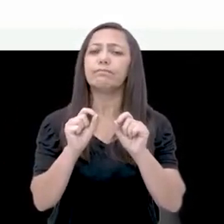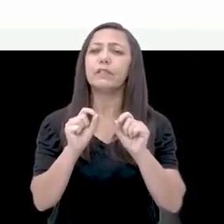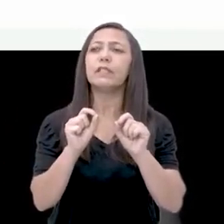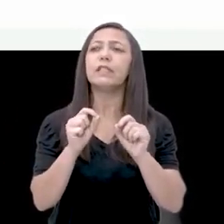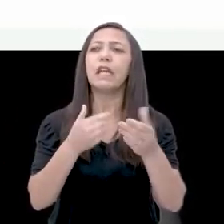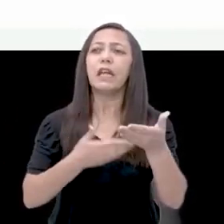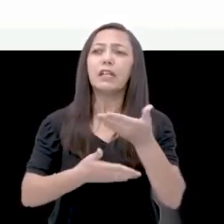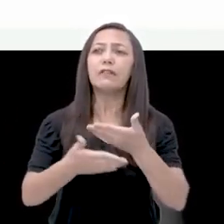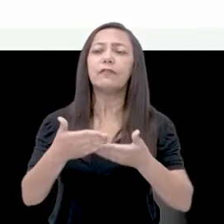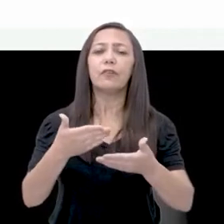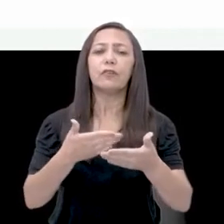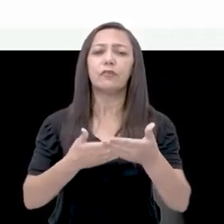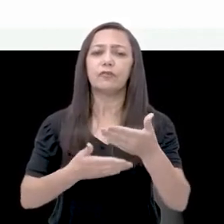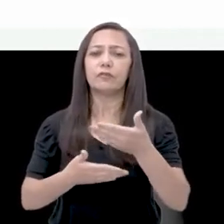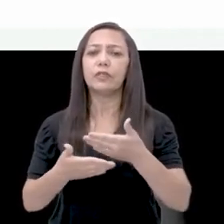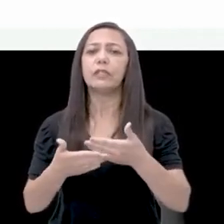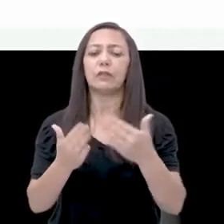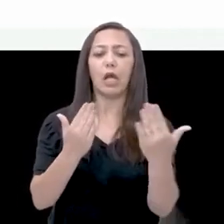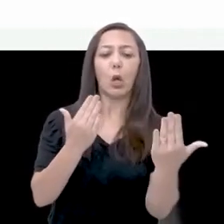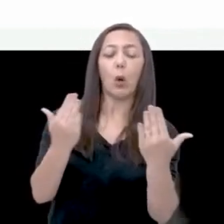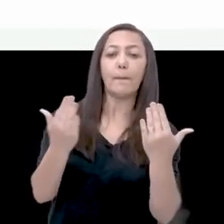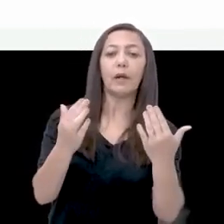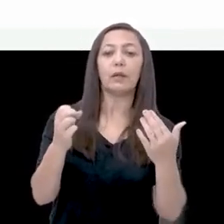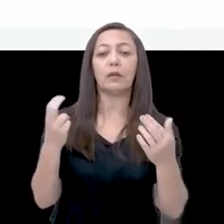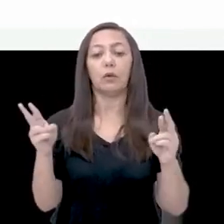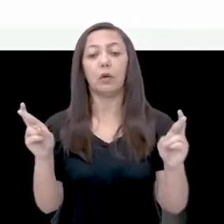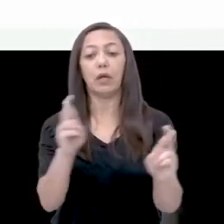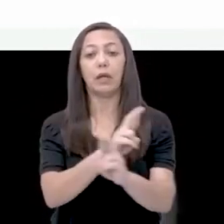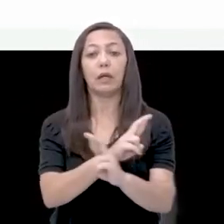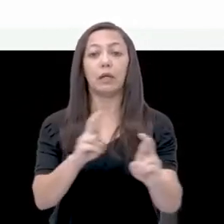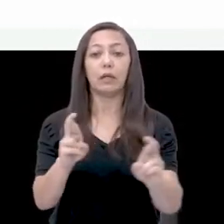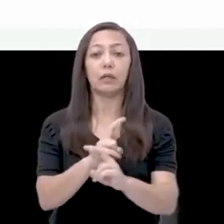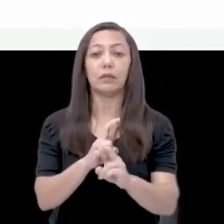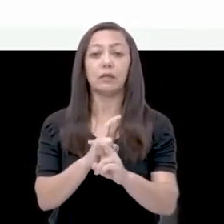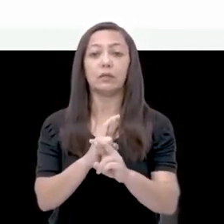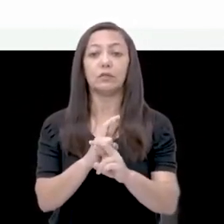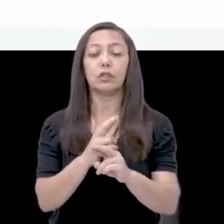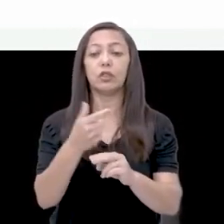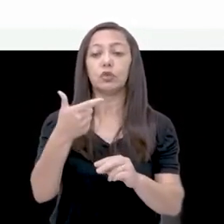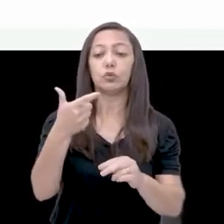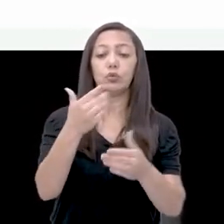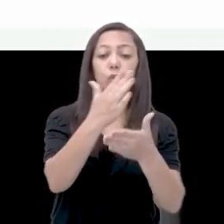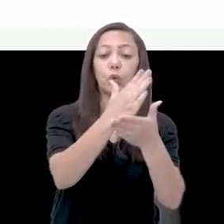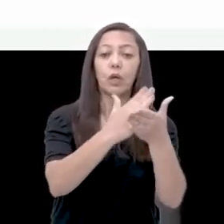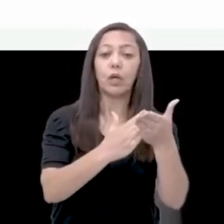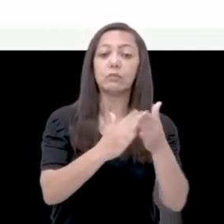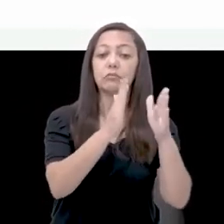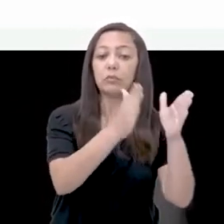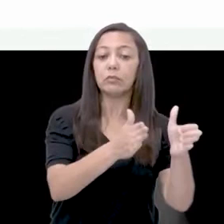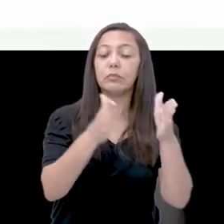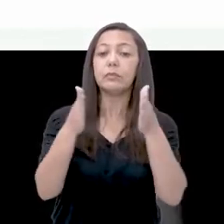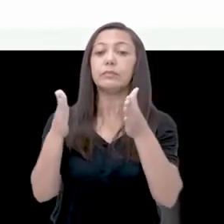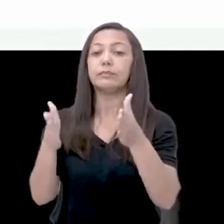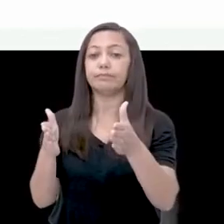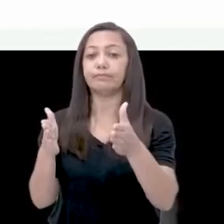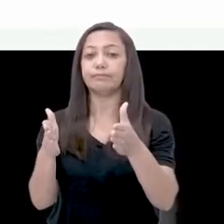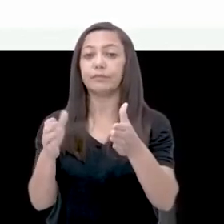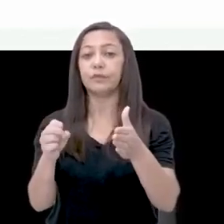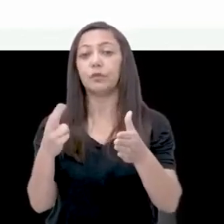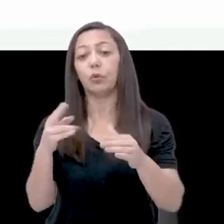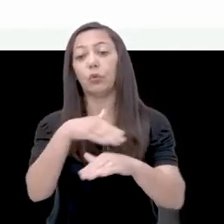que é envolvendo a razão entre as partes e entre uma das partes e o